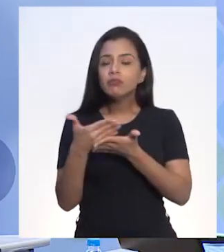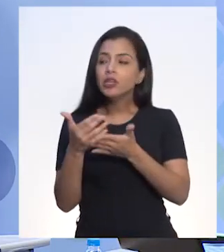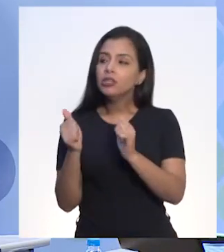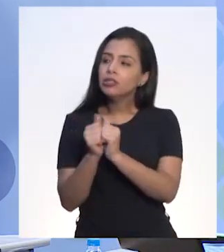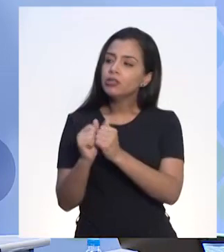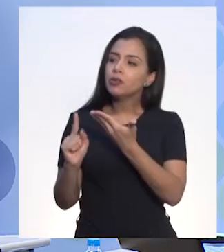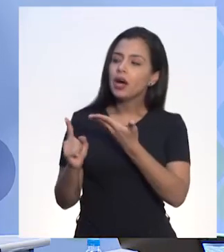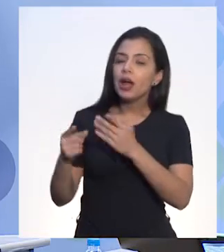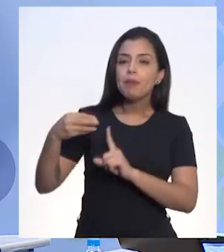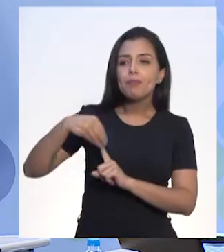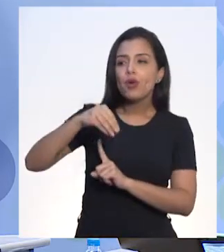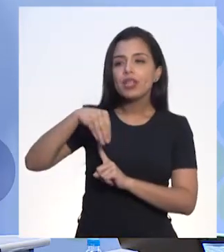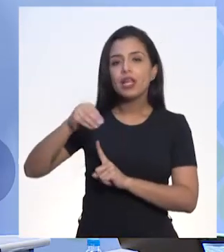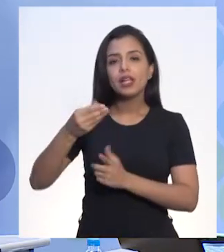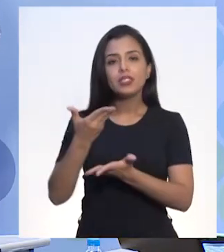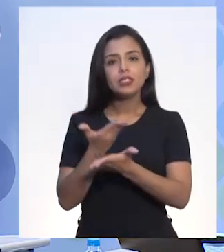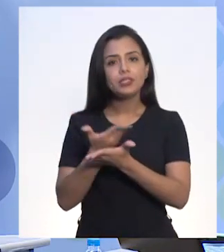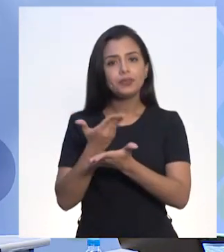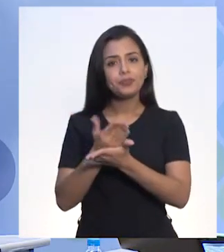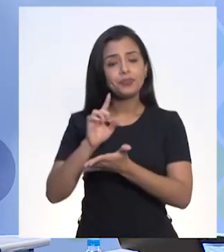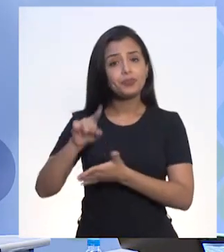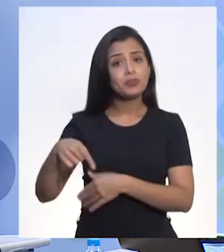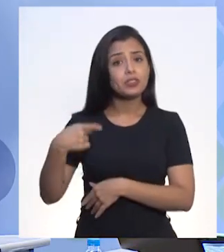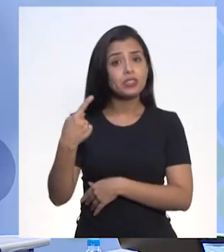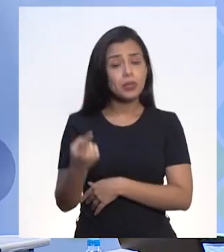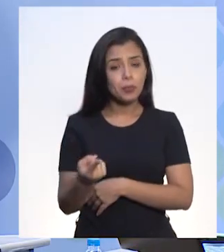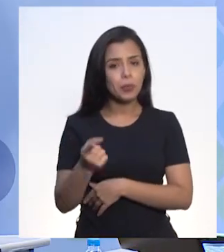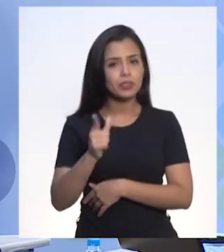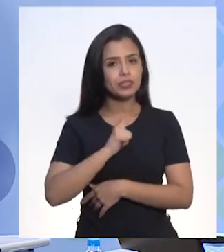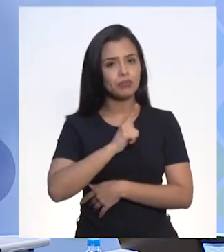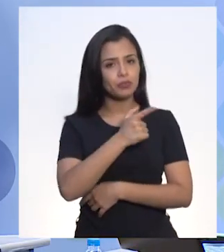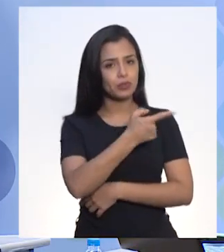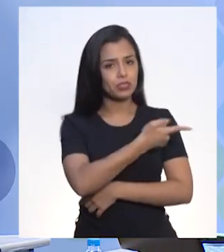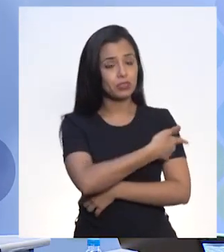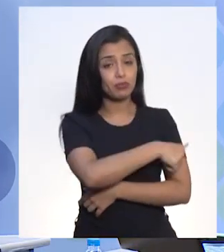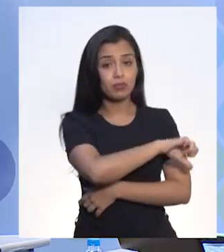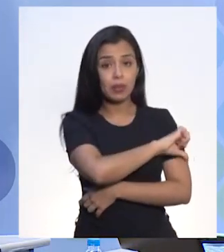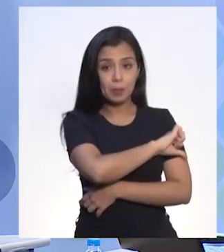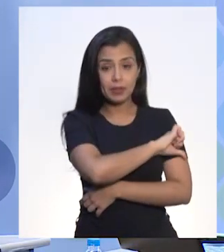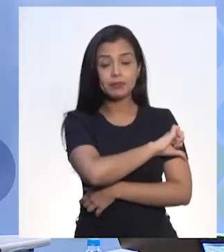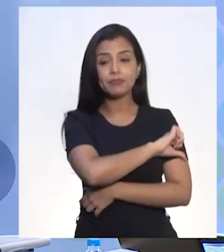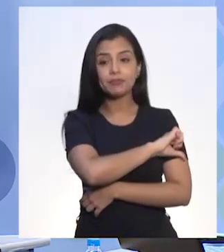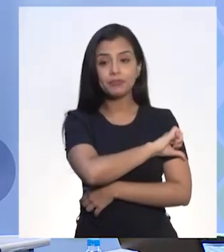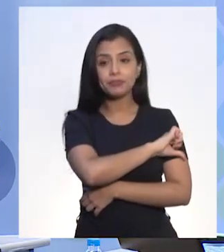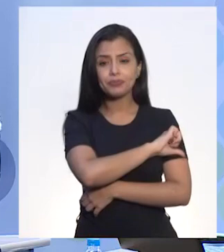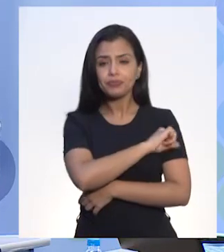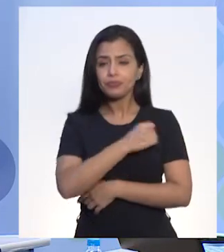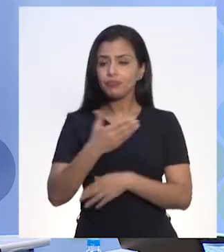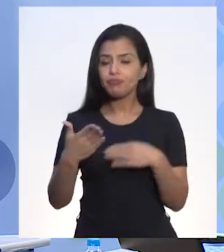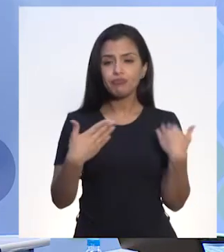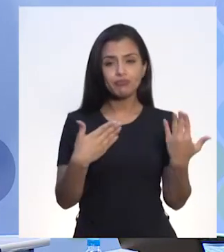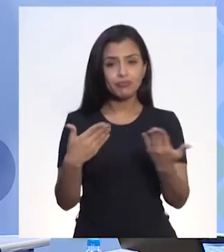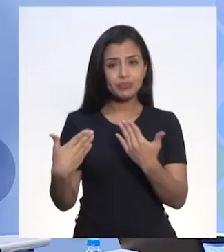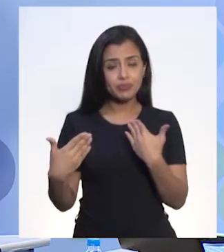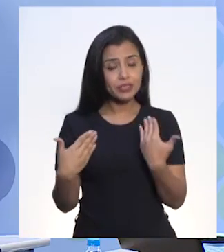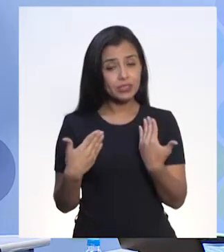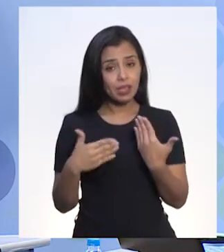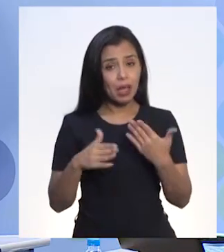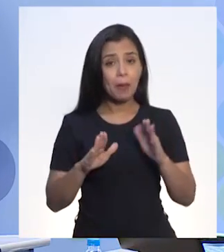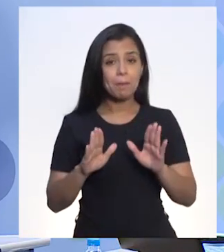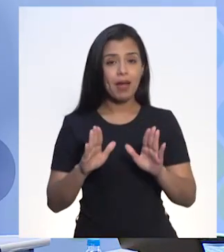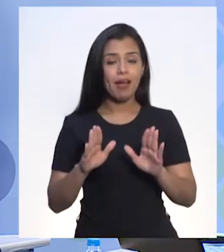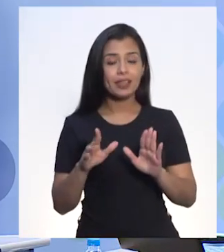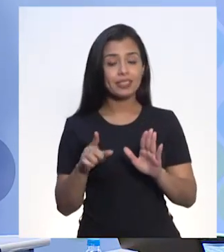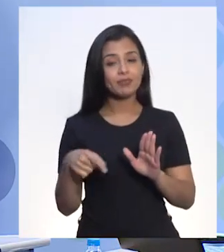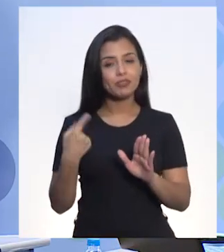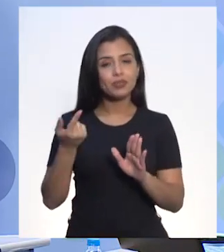ela, moderando as aulas dela, depois passei para o ensino fundamental, e aí fazendo o bate-bola, professora? E aí conseguimos